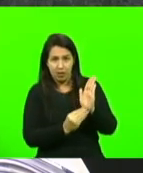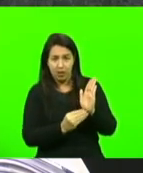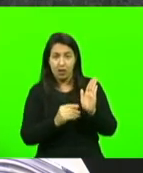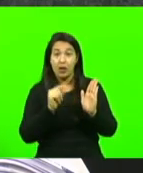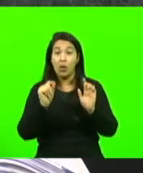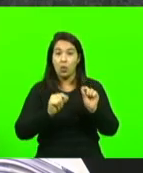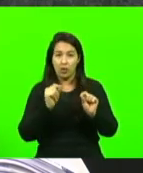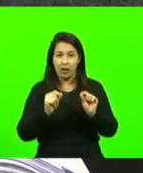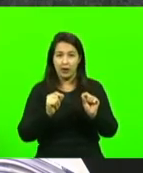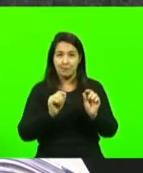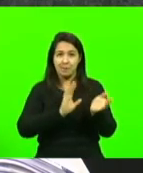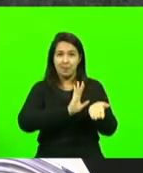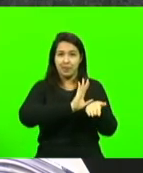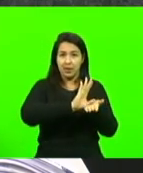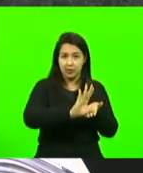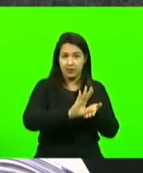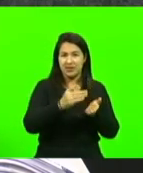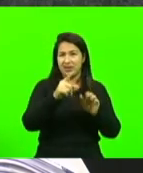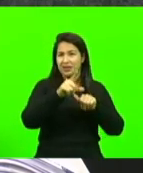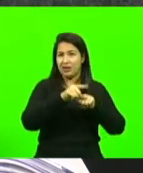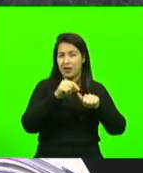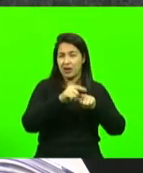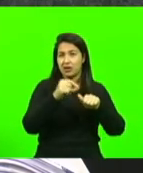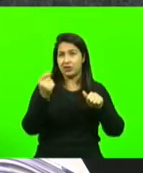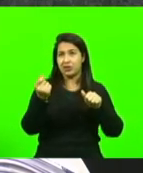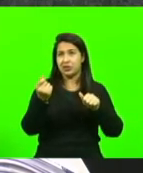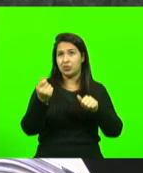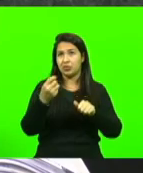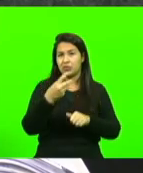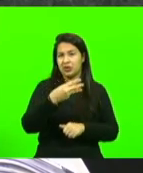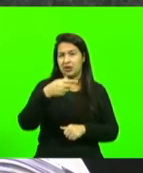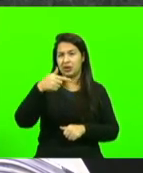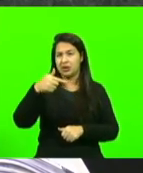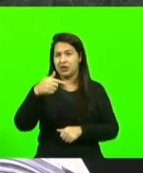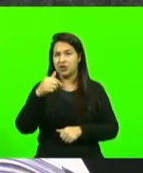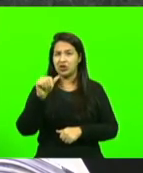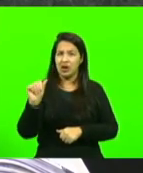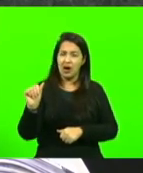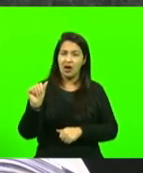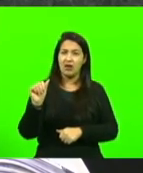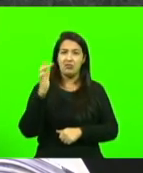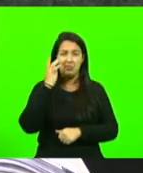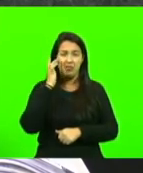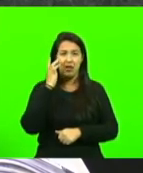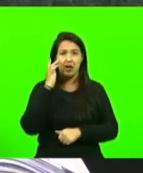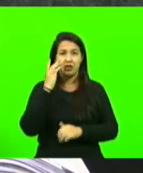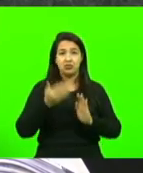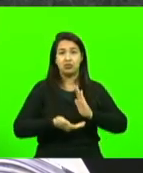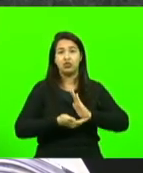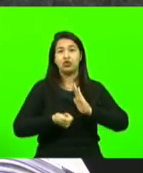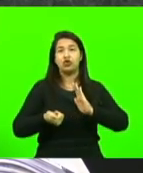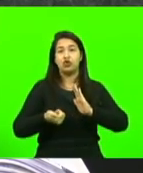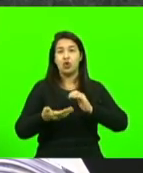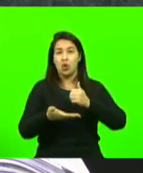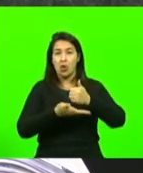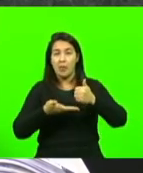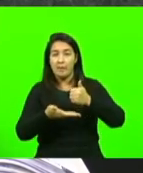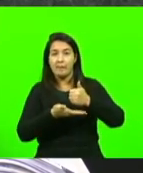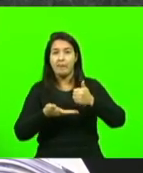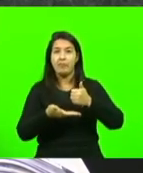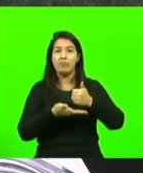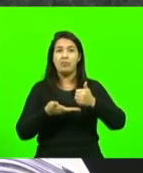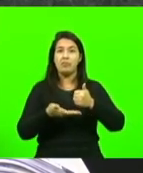transferência E aí o artigo se eu não me engano o 37 a né Porque Você retirou o princípio da subsidiariedade do